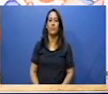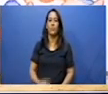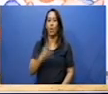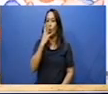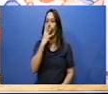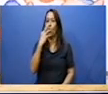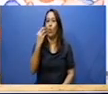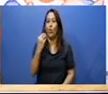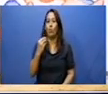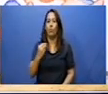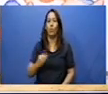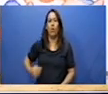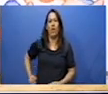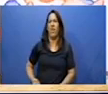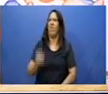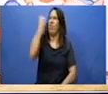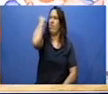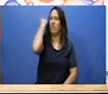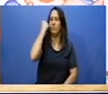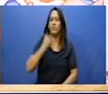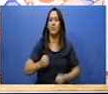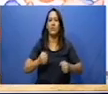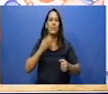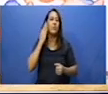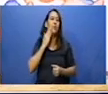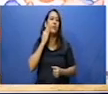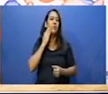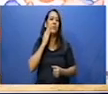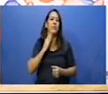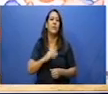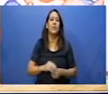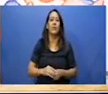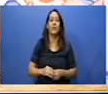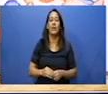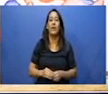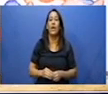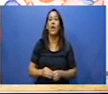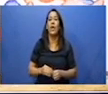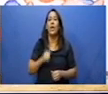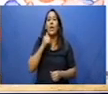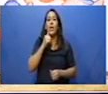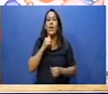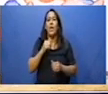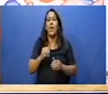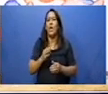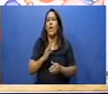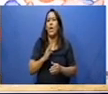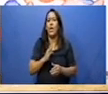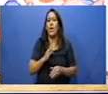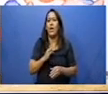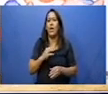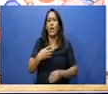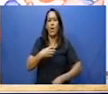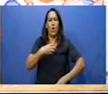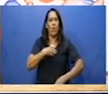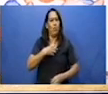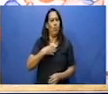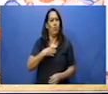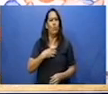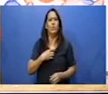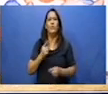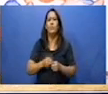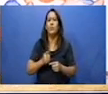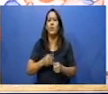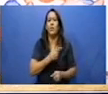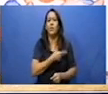Lobo é nosso herói, por Branca de Neve. Ele era motivo pelo qual tínhamos medo de entrar na floresta,